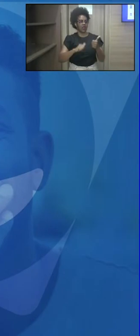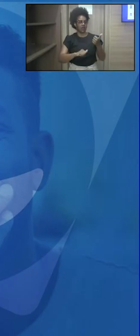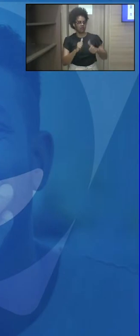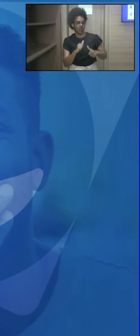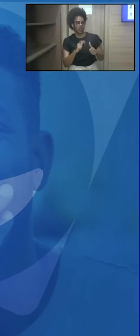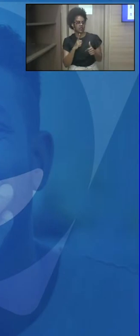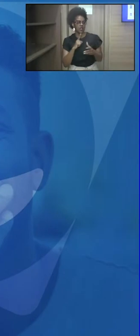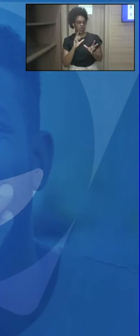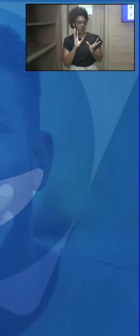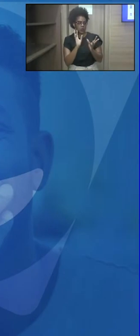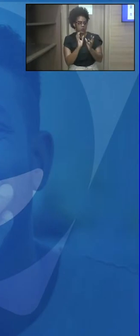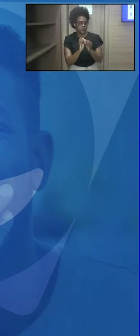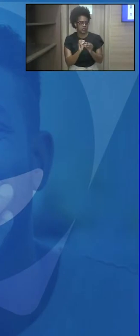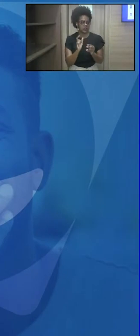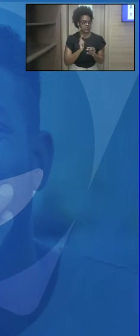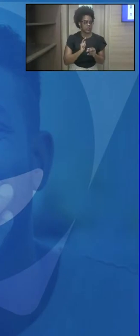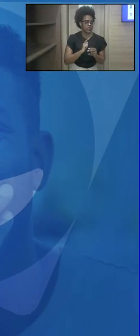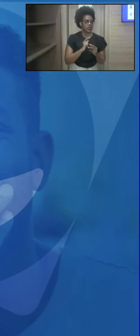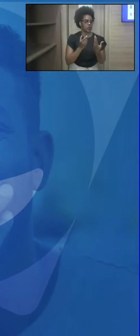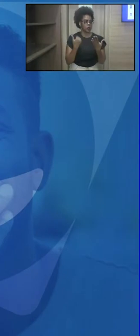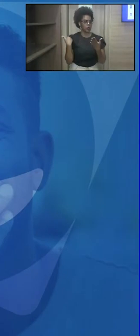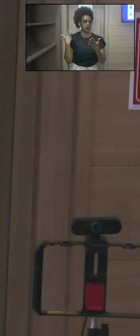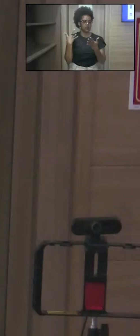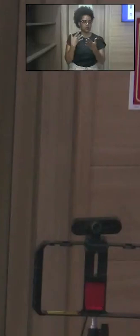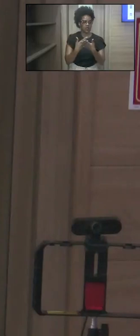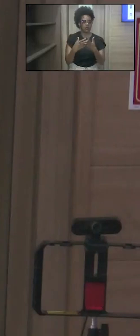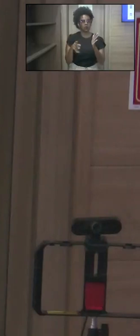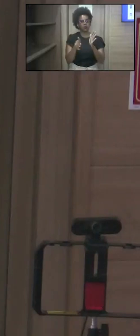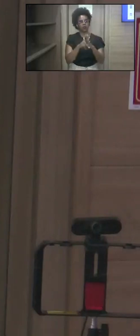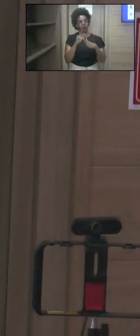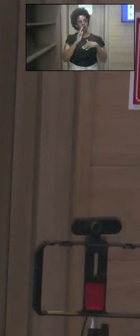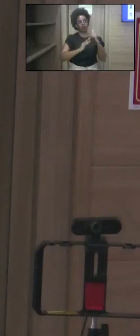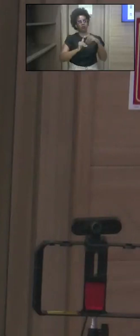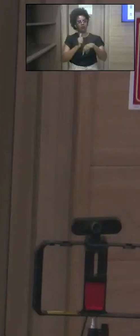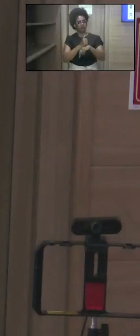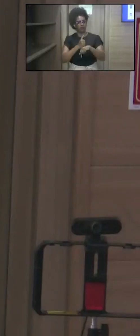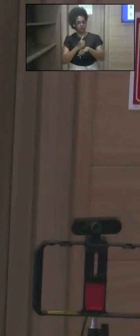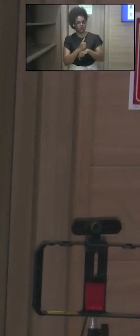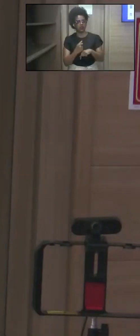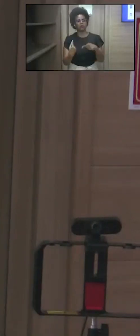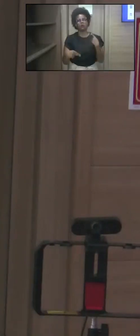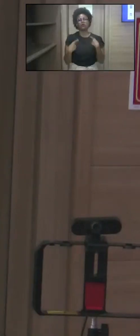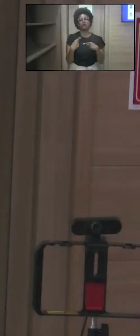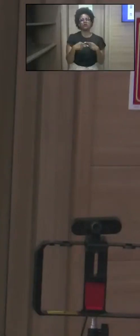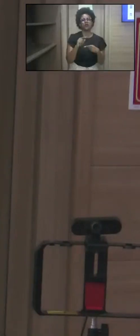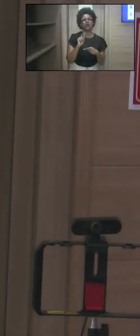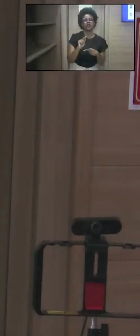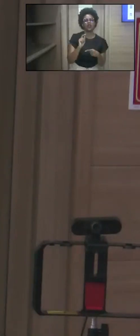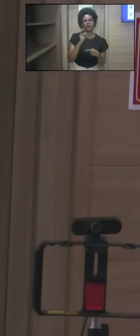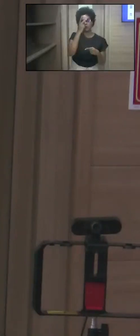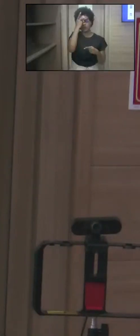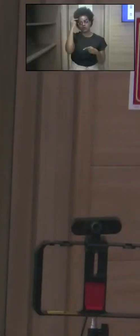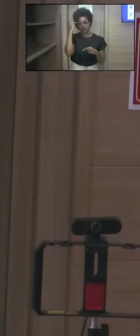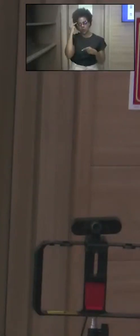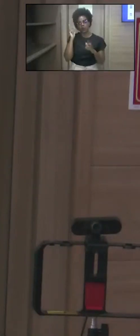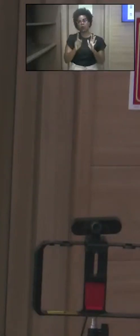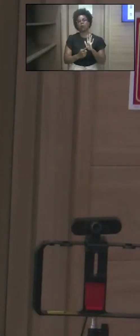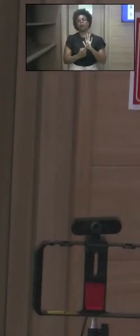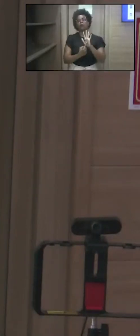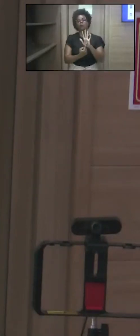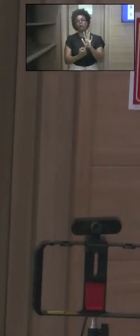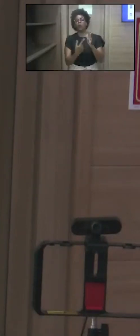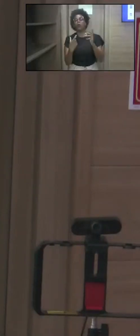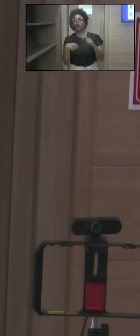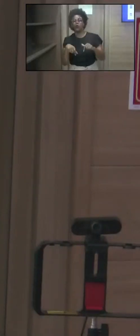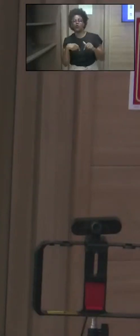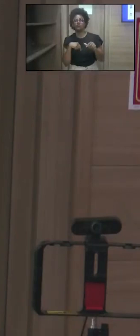preliminar que a gente tem feito a respeito dessa trajetória profissional de quem executa a política, né? Quem são esses indivíduos, onde eles se